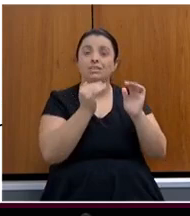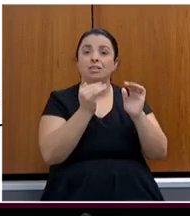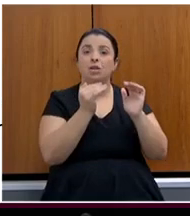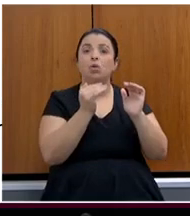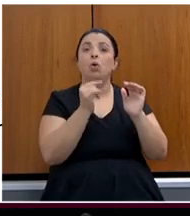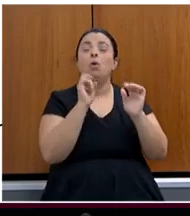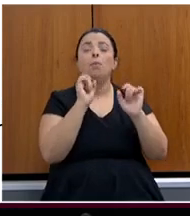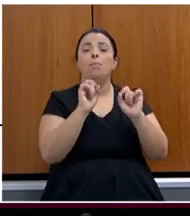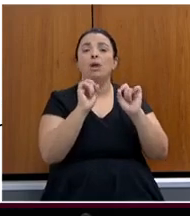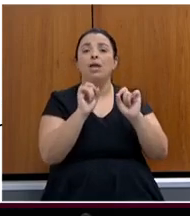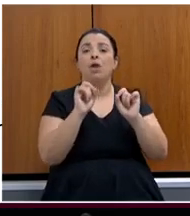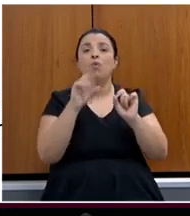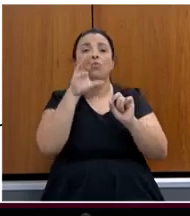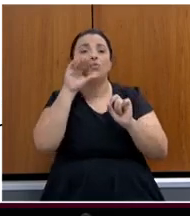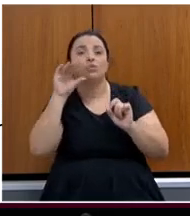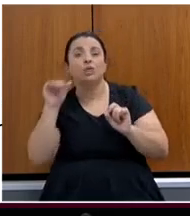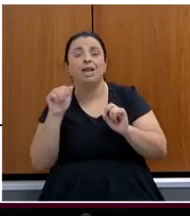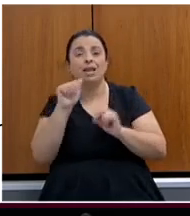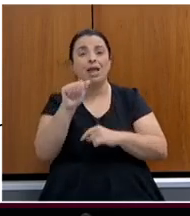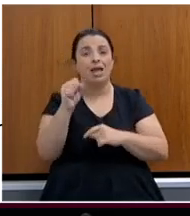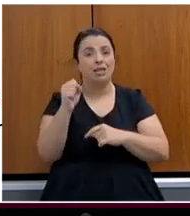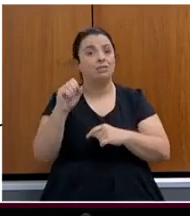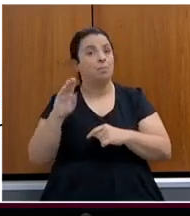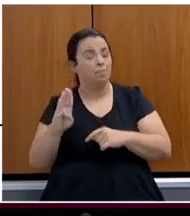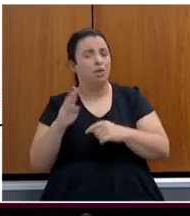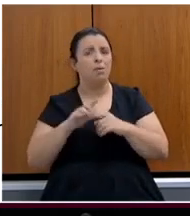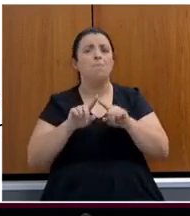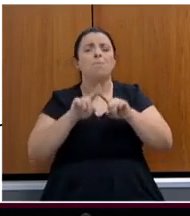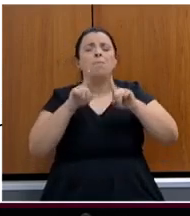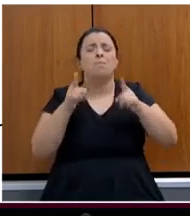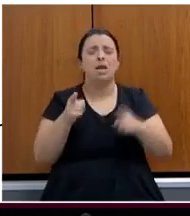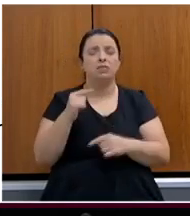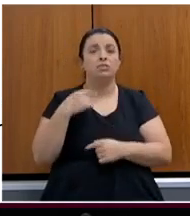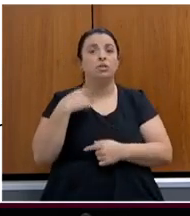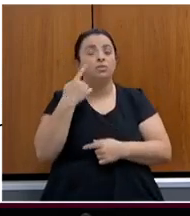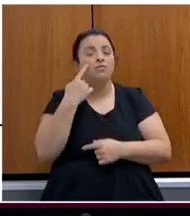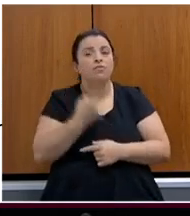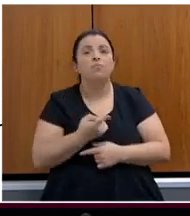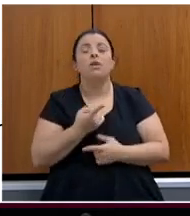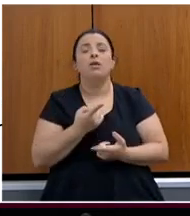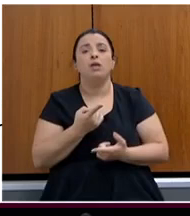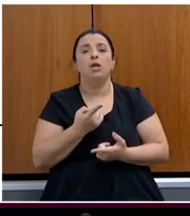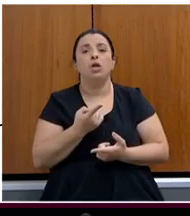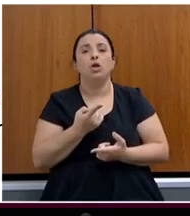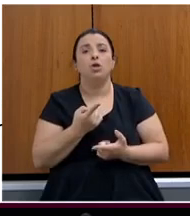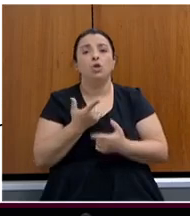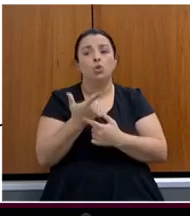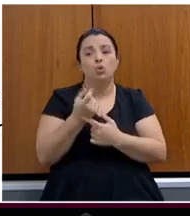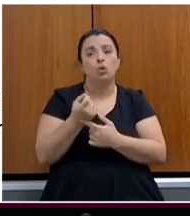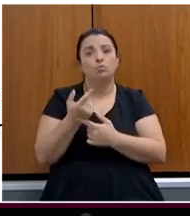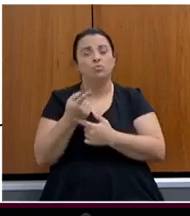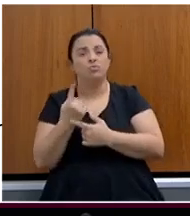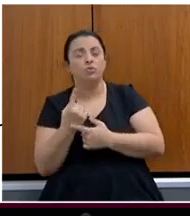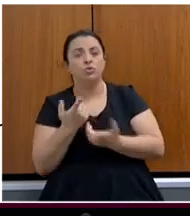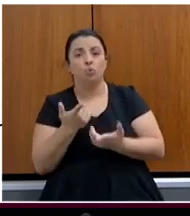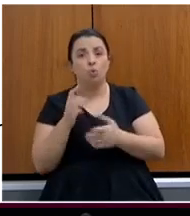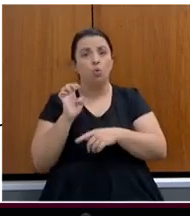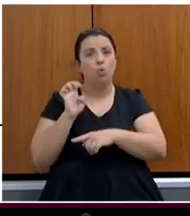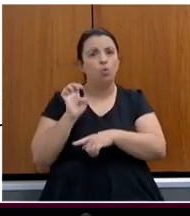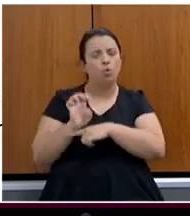de serviços de educação E no entanto nós identificamos que em 2021 as o estado deixou